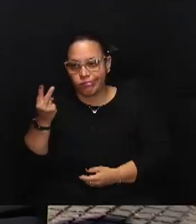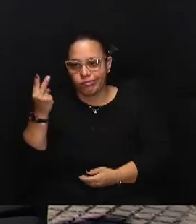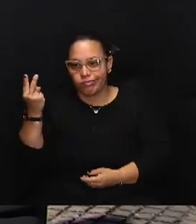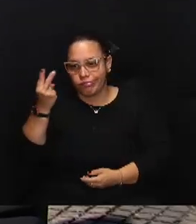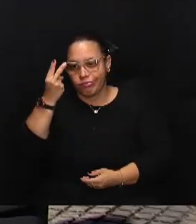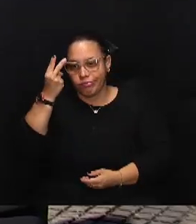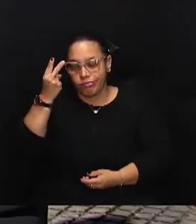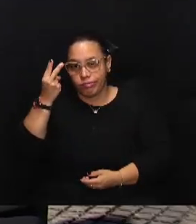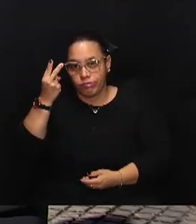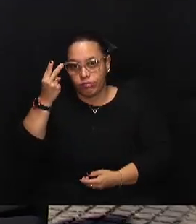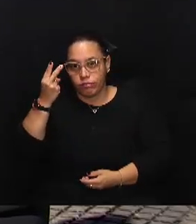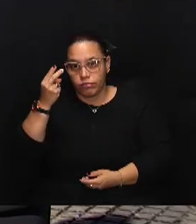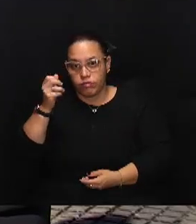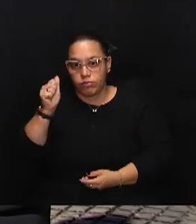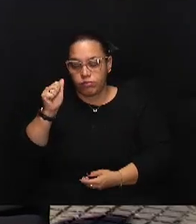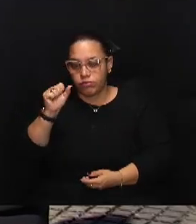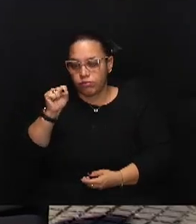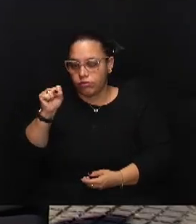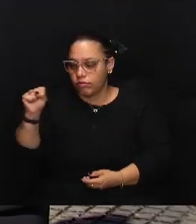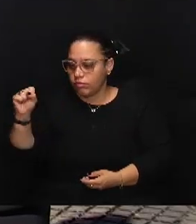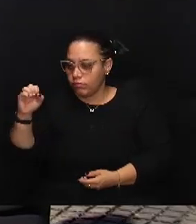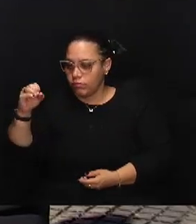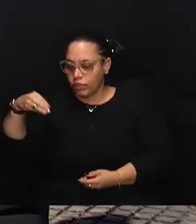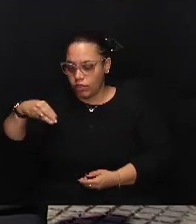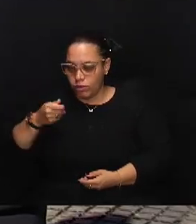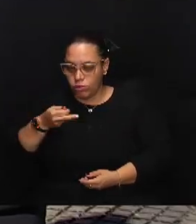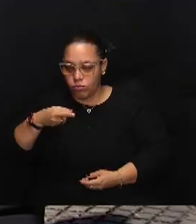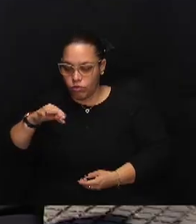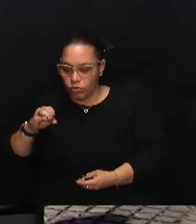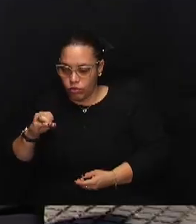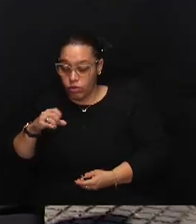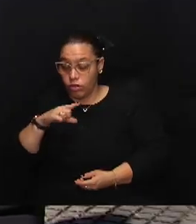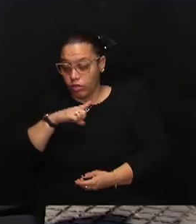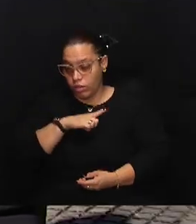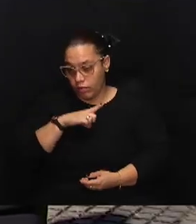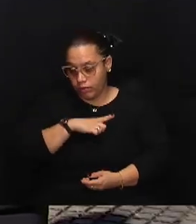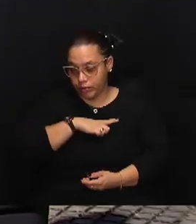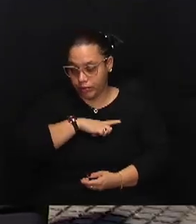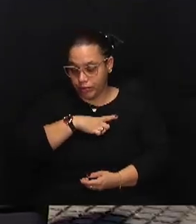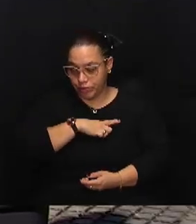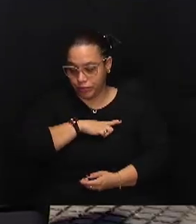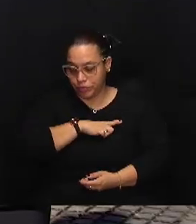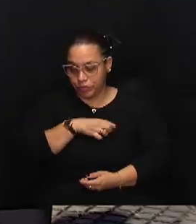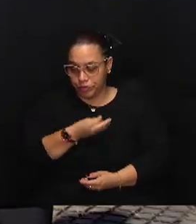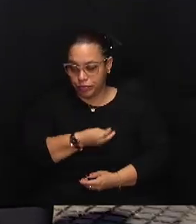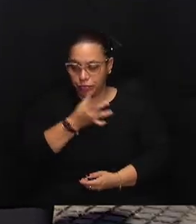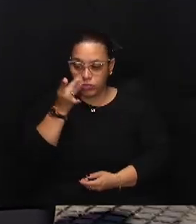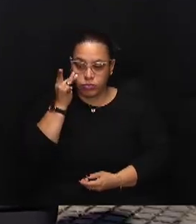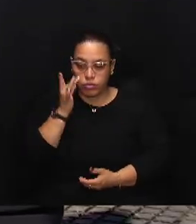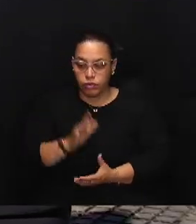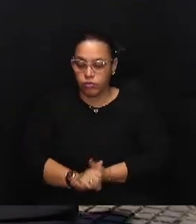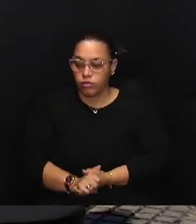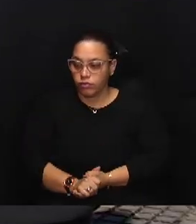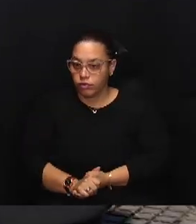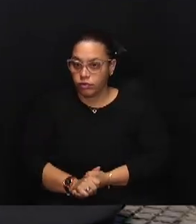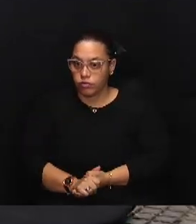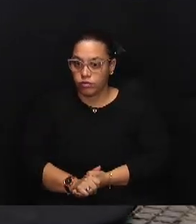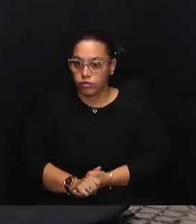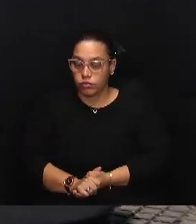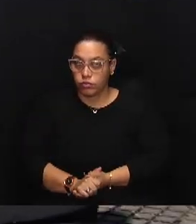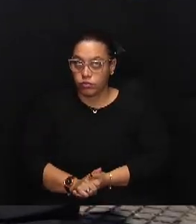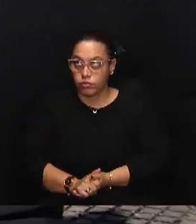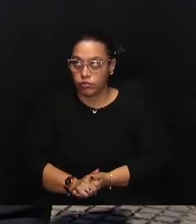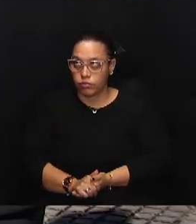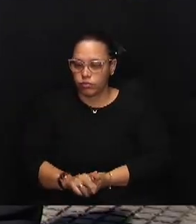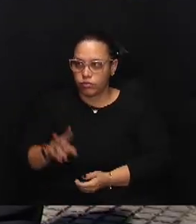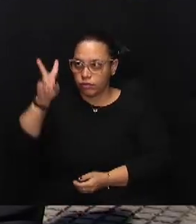acontecimento. A assombração, primeiro que a gente resolve a questão existencial mais presente na nossa na história